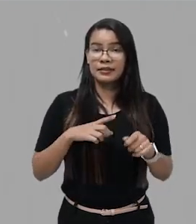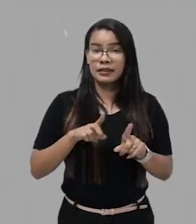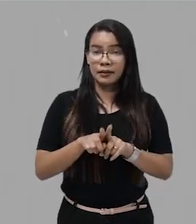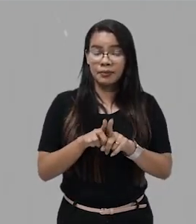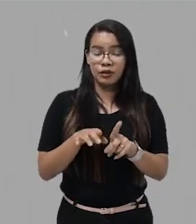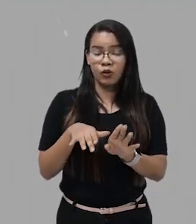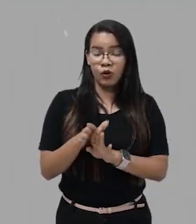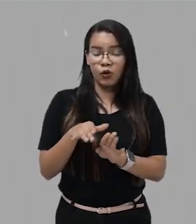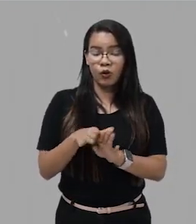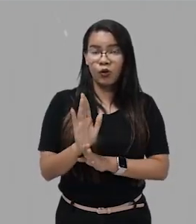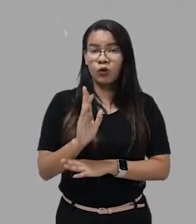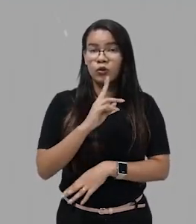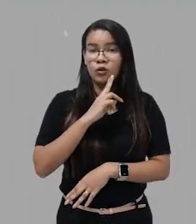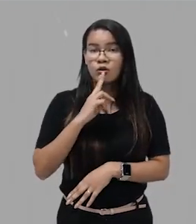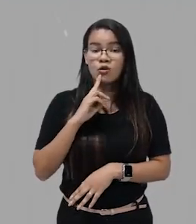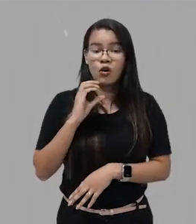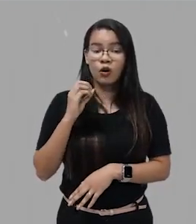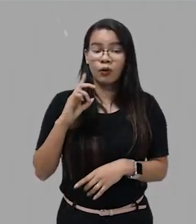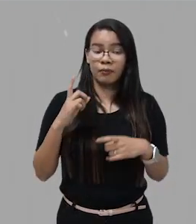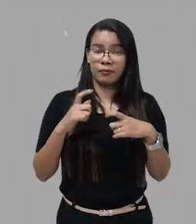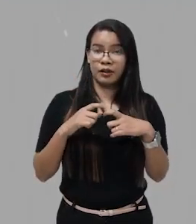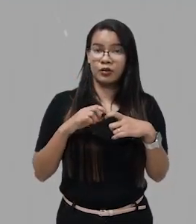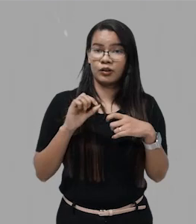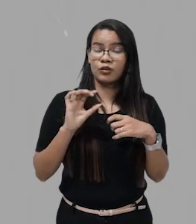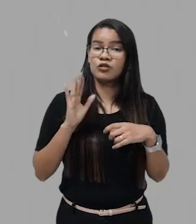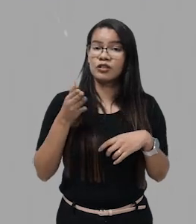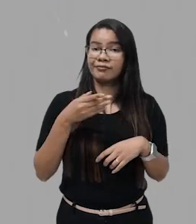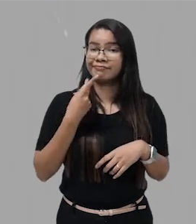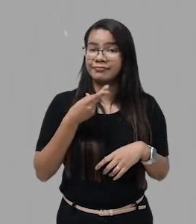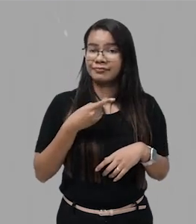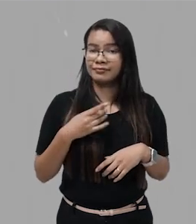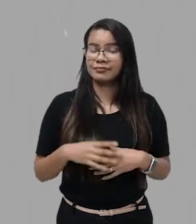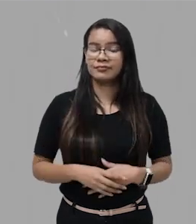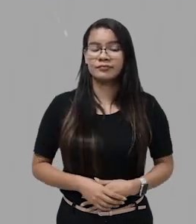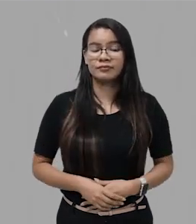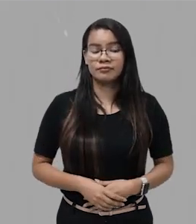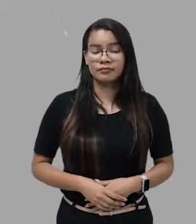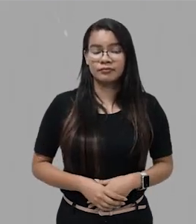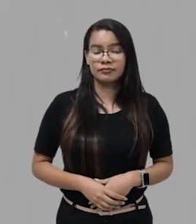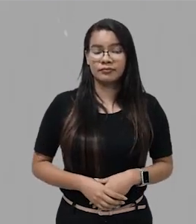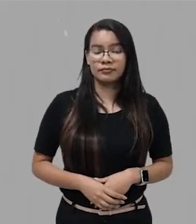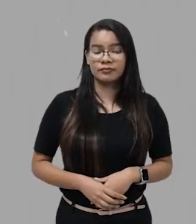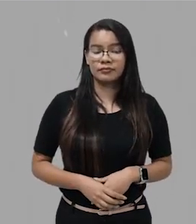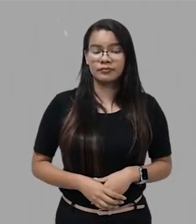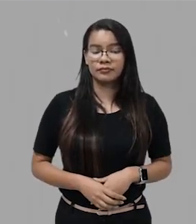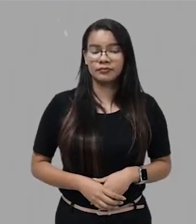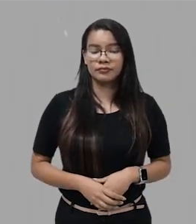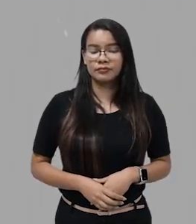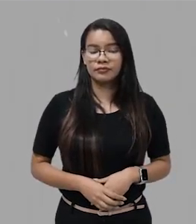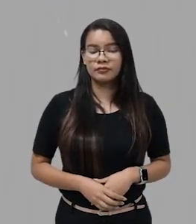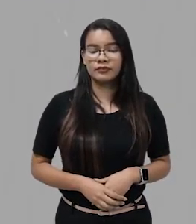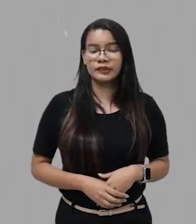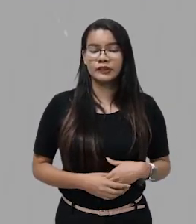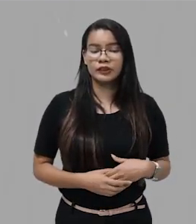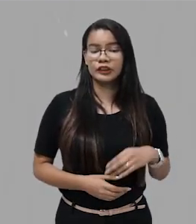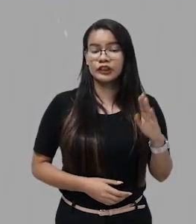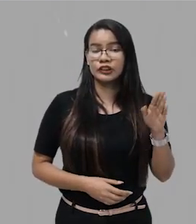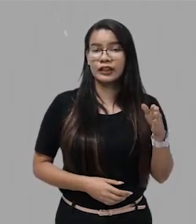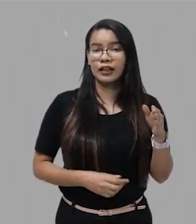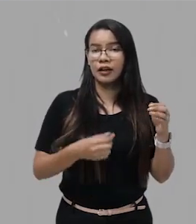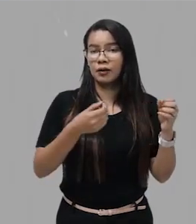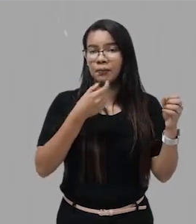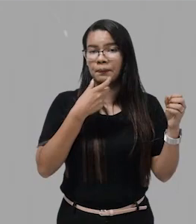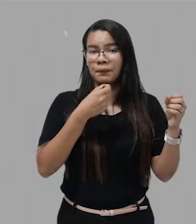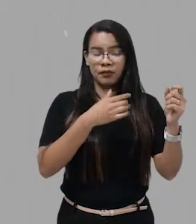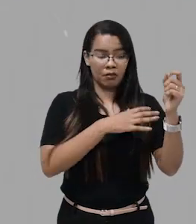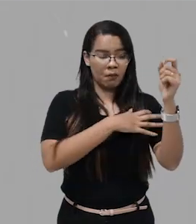nutricional médica, está aqui o que eu venho falando para vocês desde o início. Tem aí os anabolizantes têm